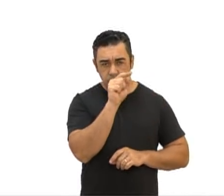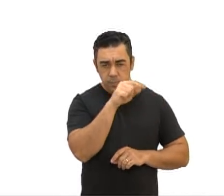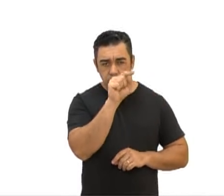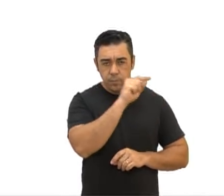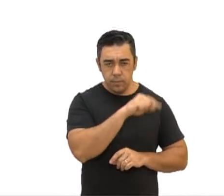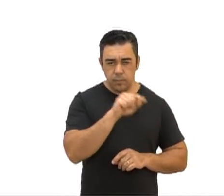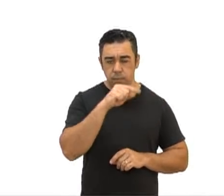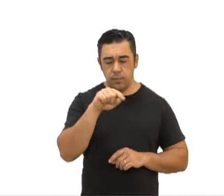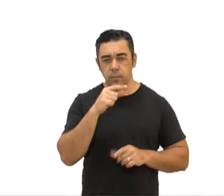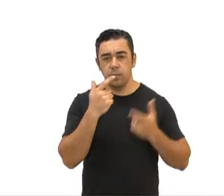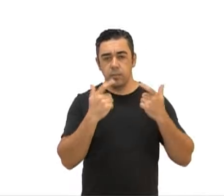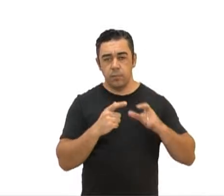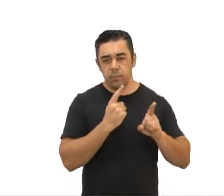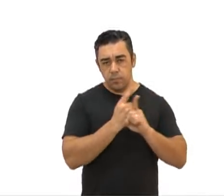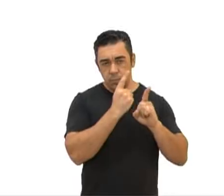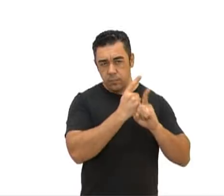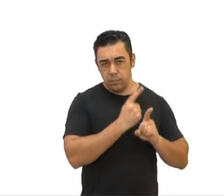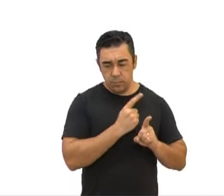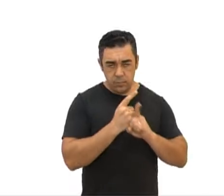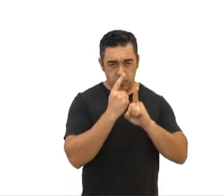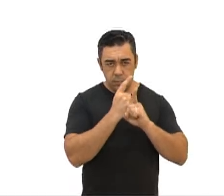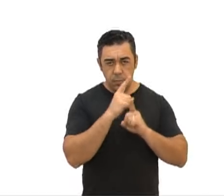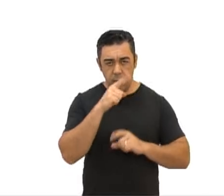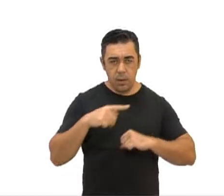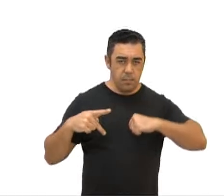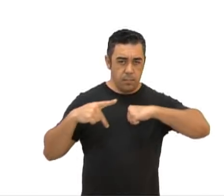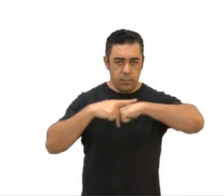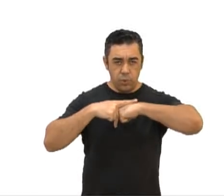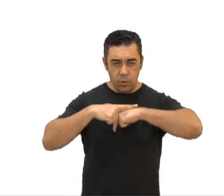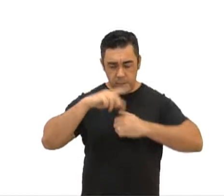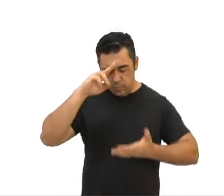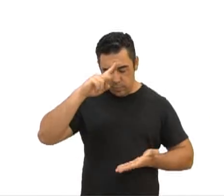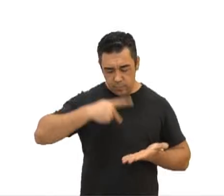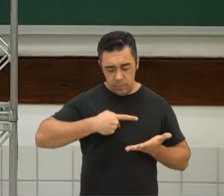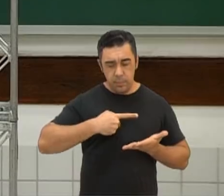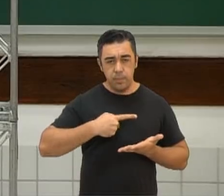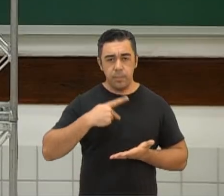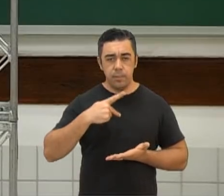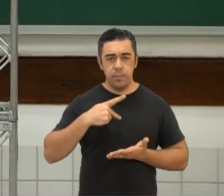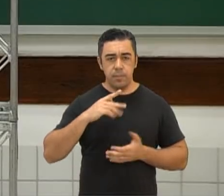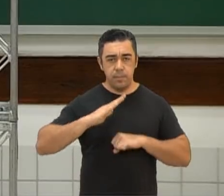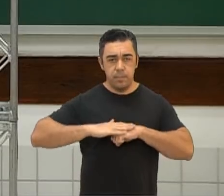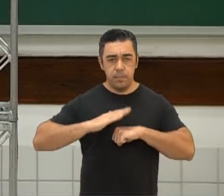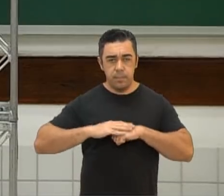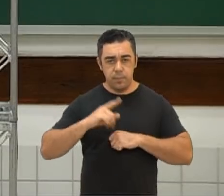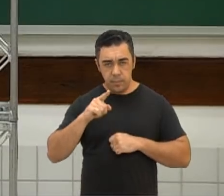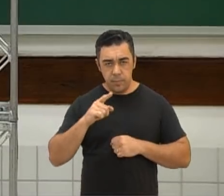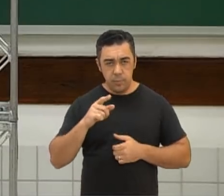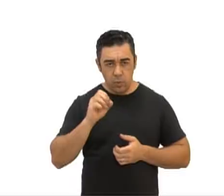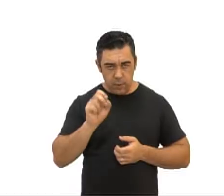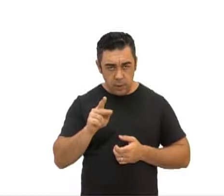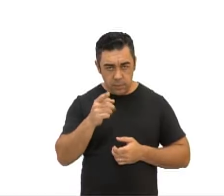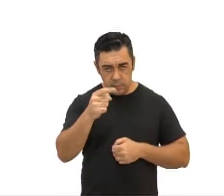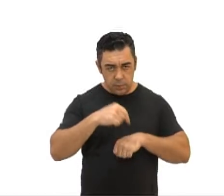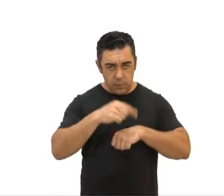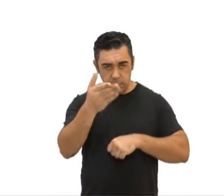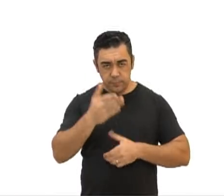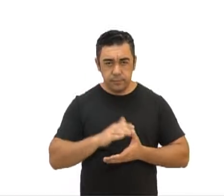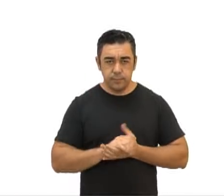uma pesquisa de onde que vocês encontram esses pronomes possessivos e vão sublinhá-los, ok?